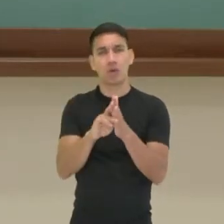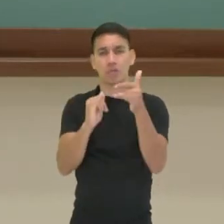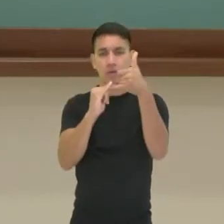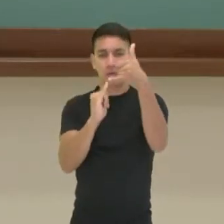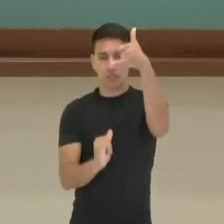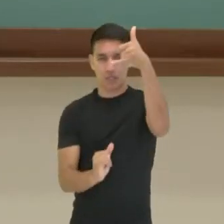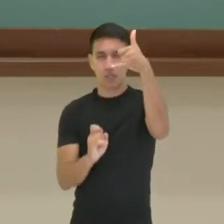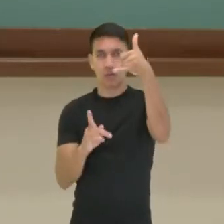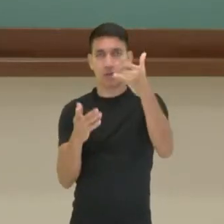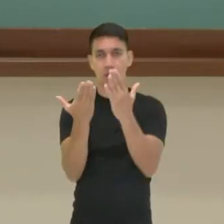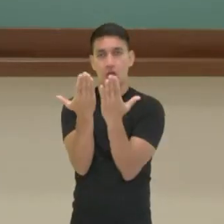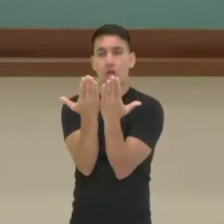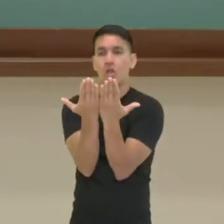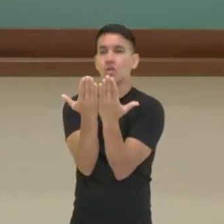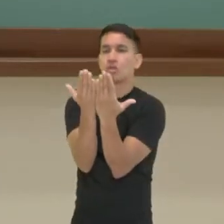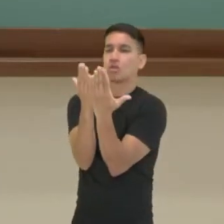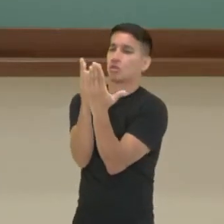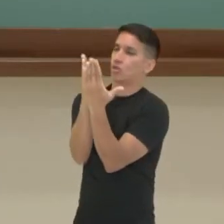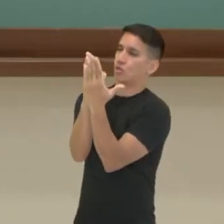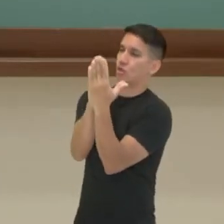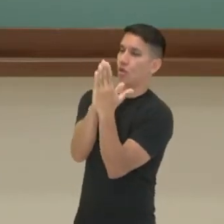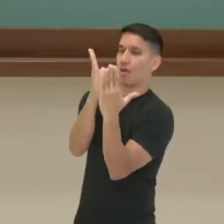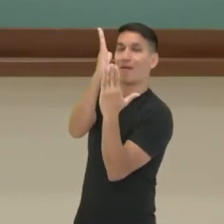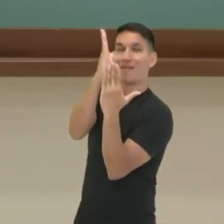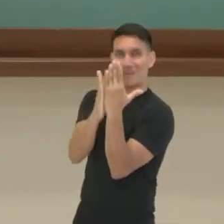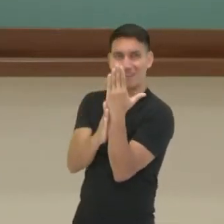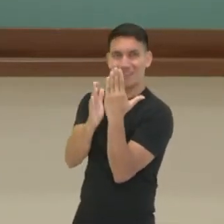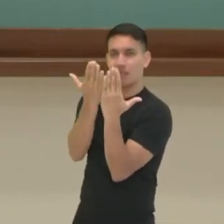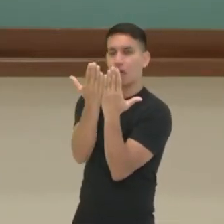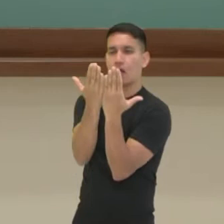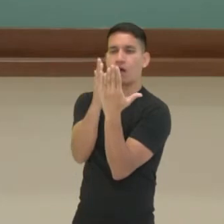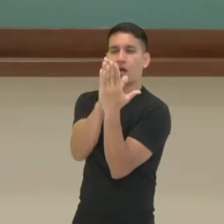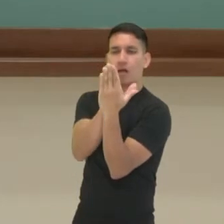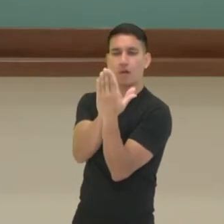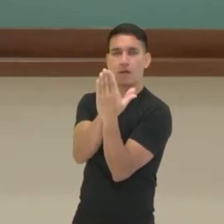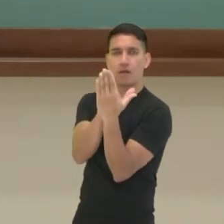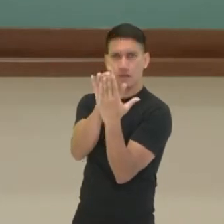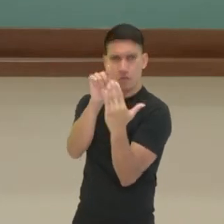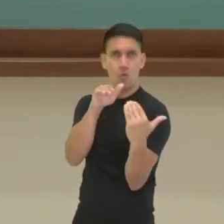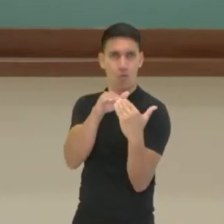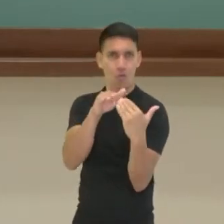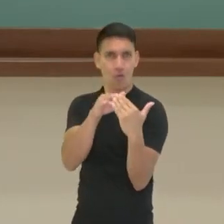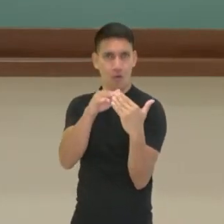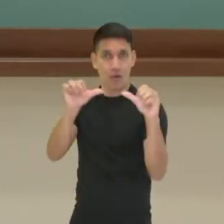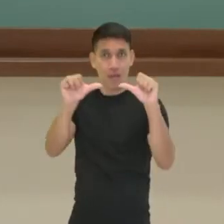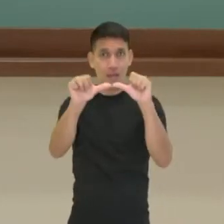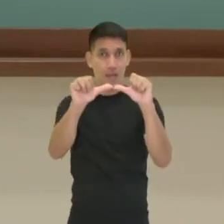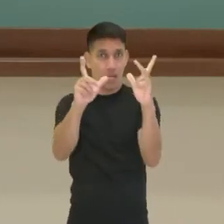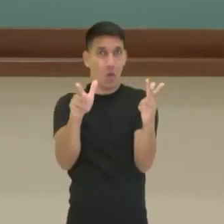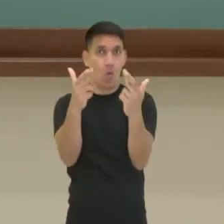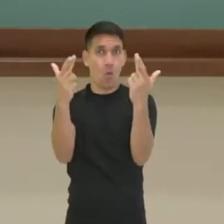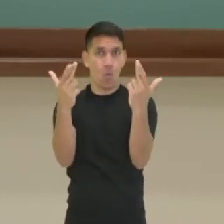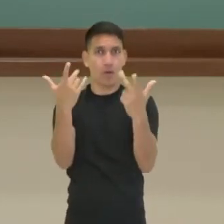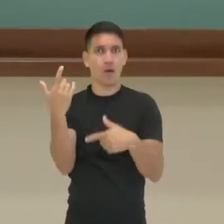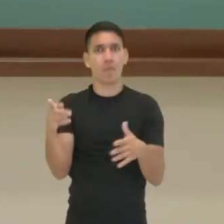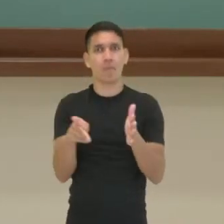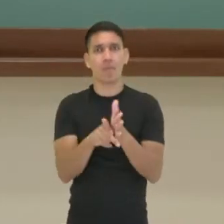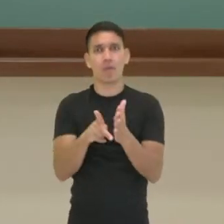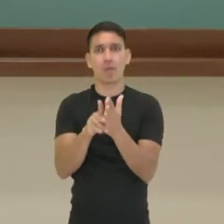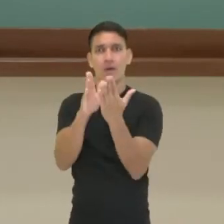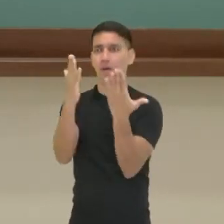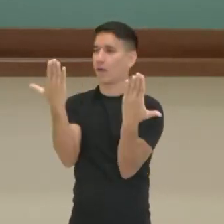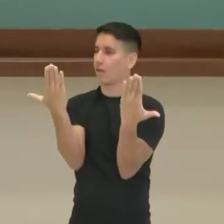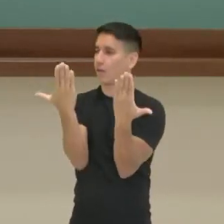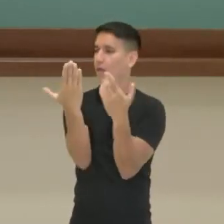essa figura em cima do meu eixo. Vocês concordam que elas são simétricas? Que a ponta